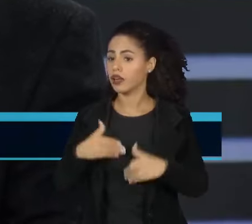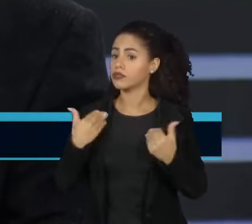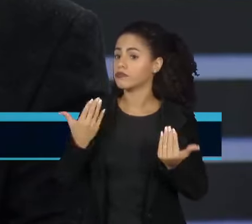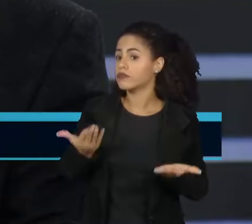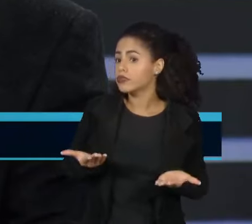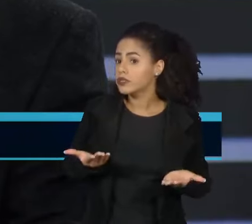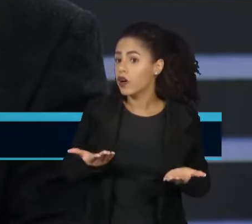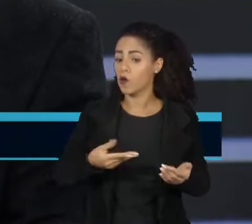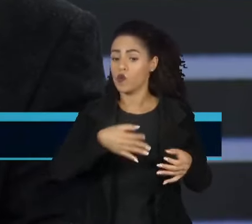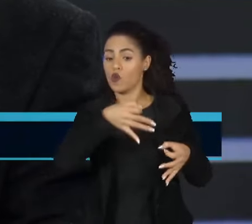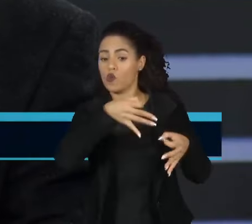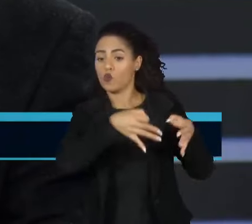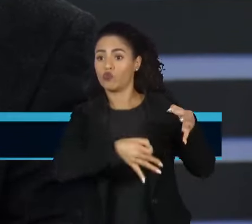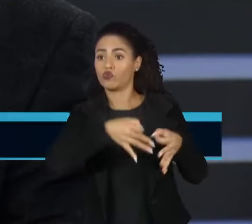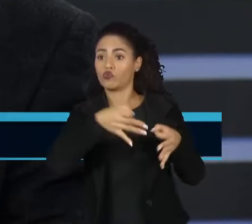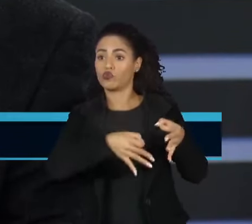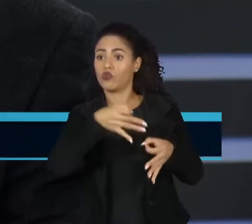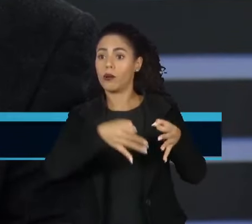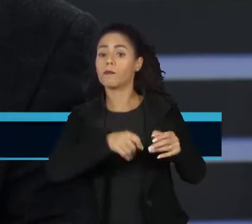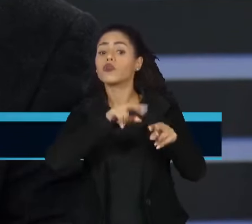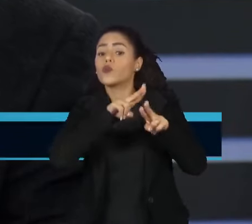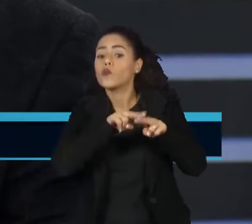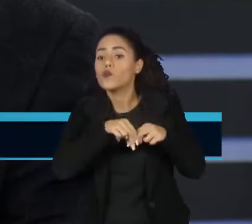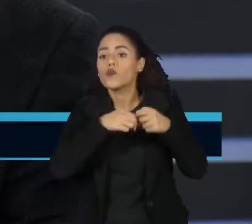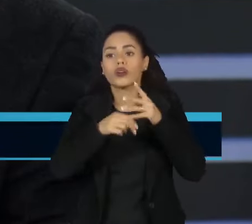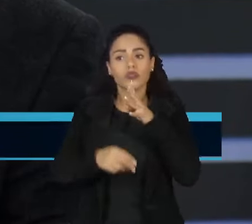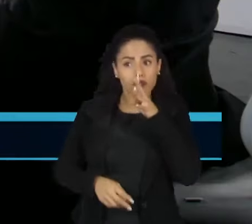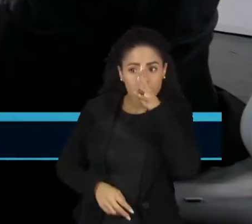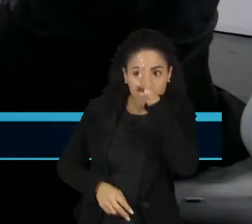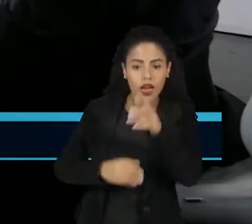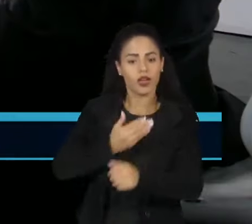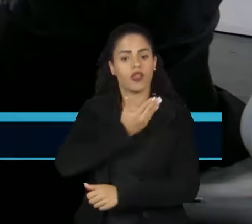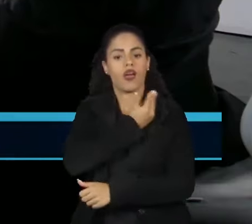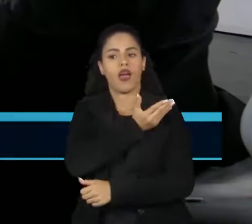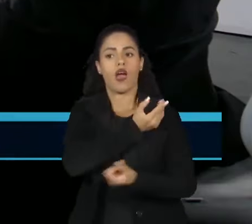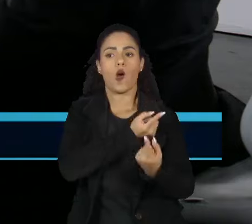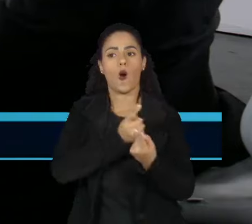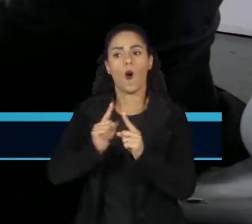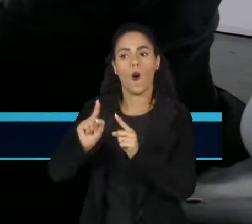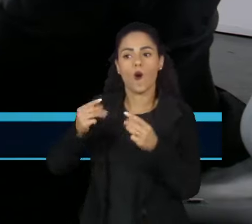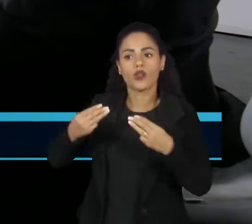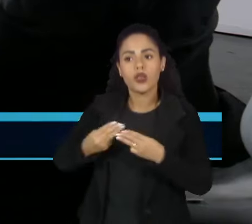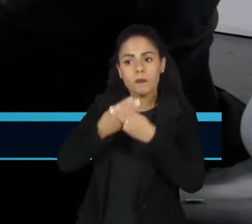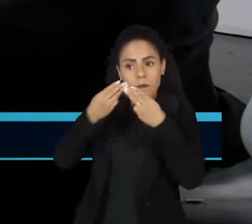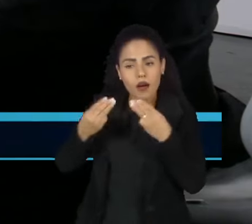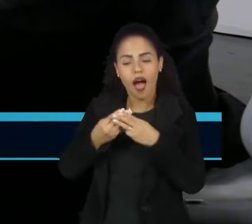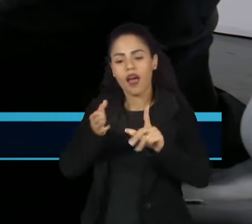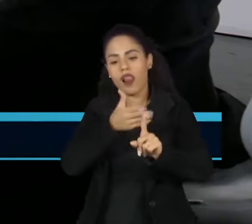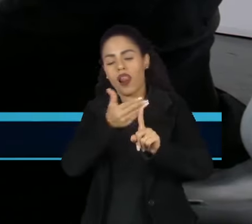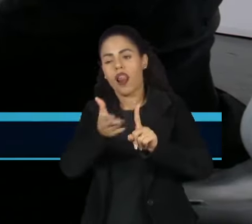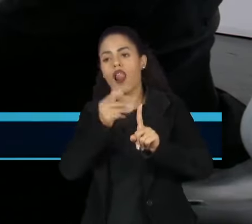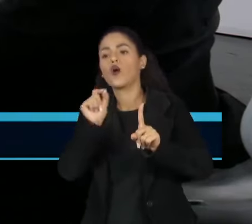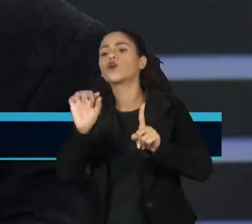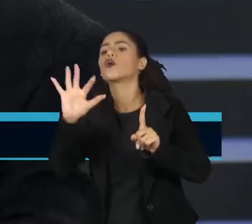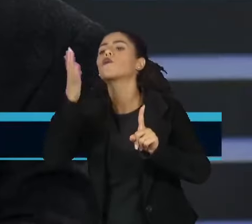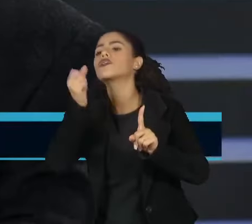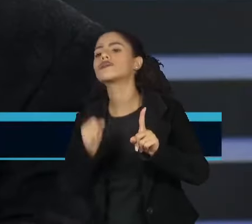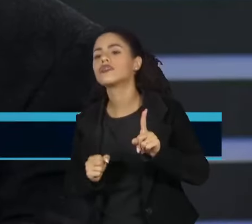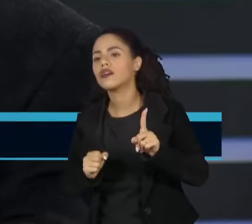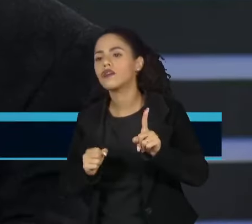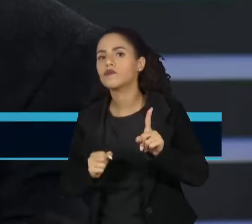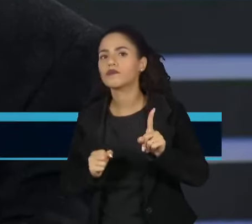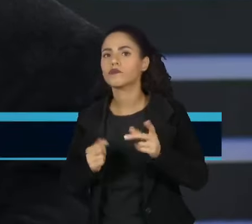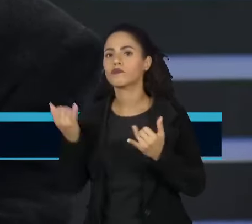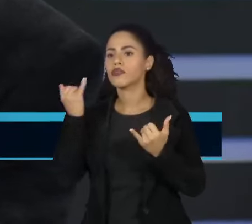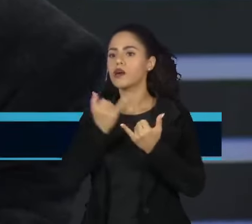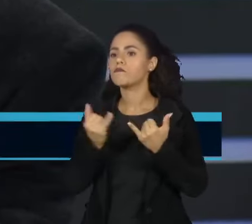o julgamento deles por acusação de antissemitismo, de agredir os cidadãos alemães judeus, acabou se transformando numa caixa